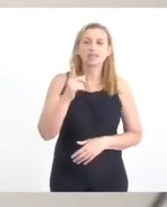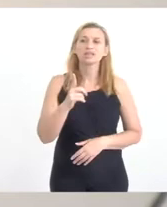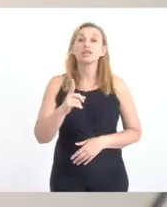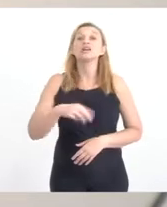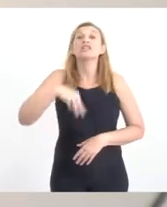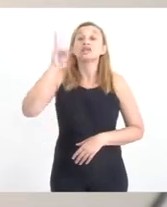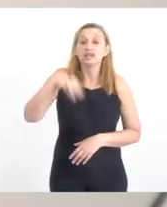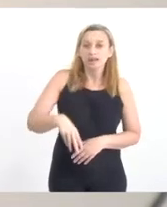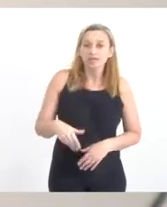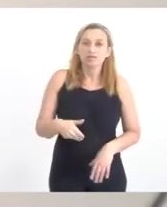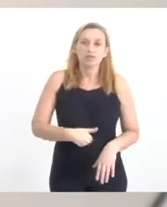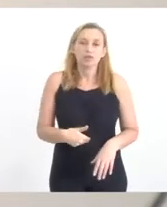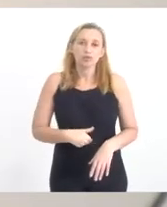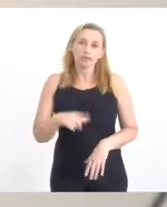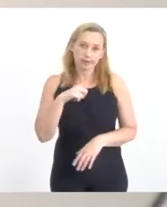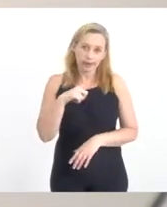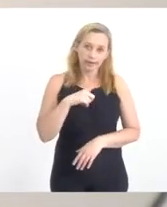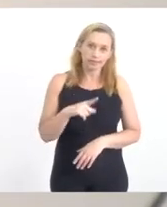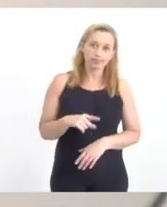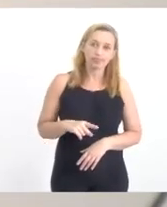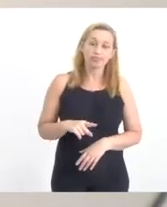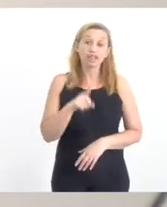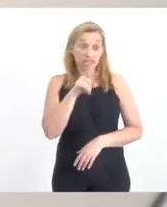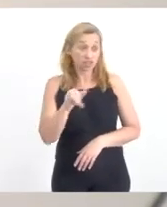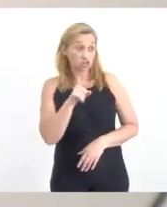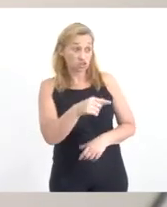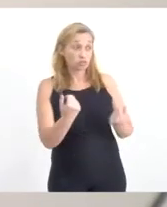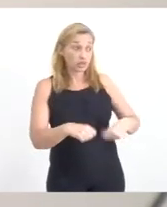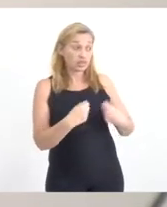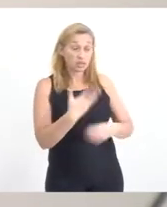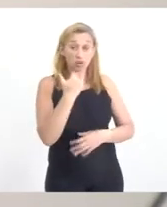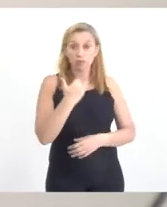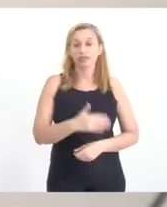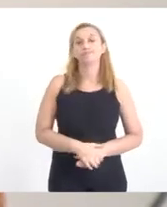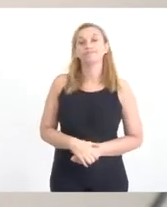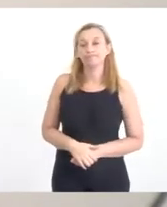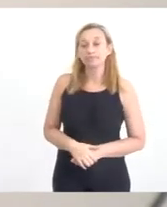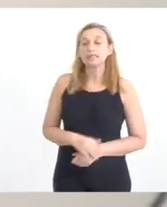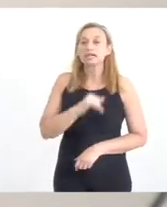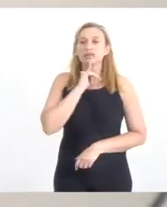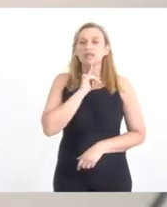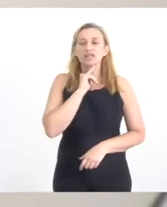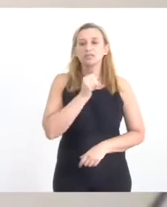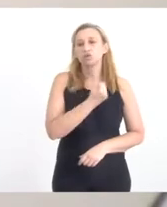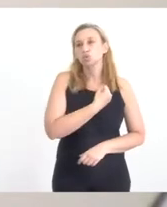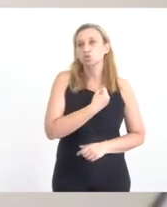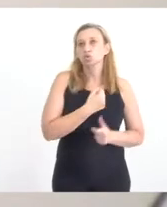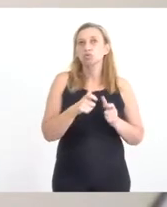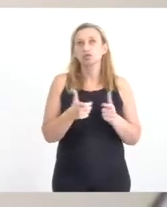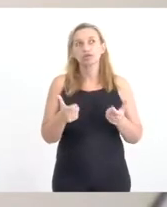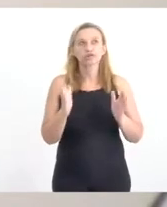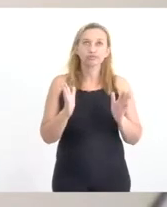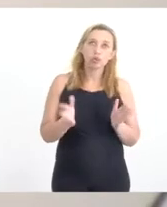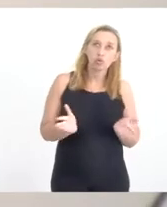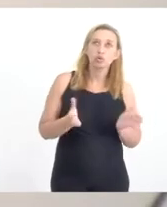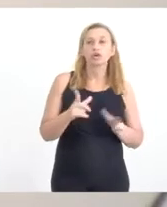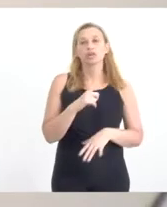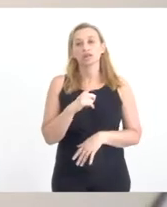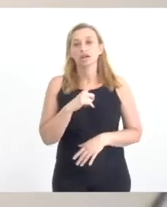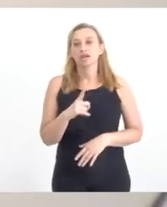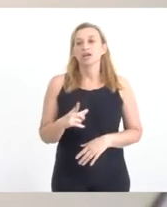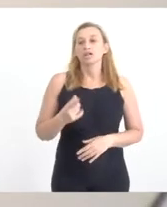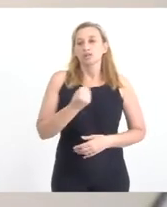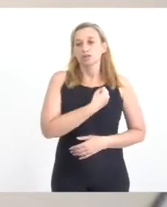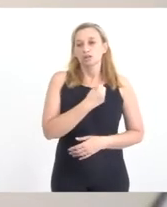quem tá com fome entendem quem tá naquele dia a pessoa daquele alimento infelizmente os dados que a gente tem hoje são